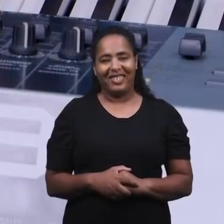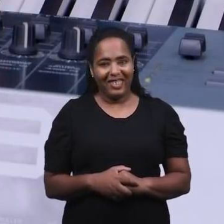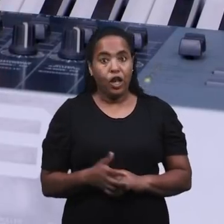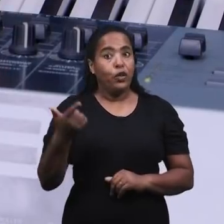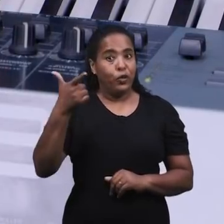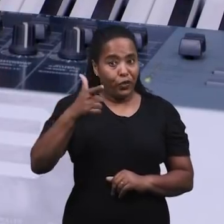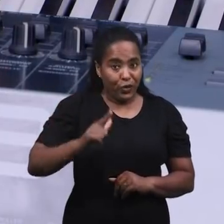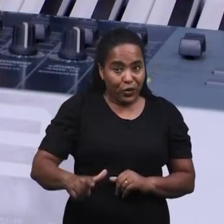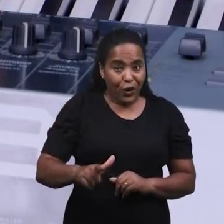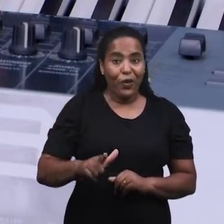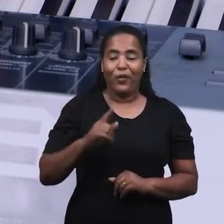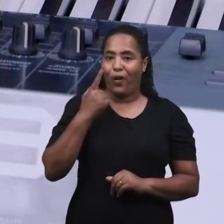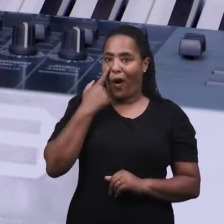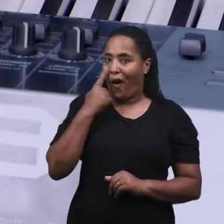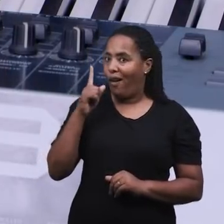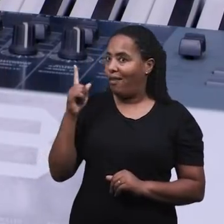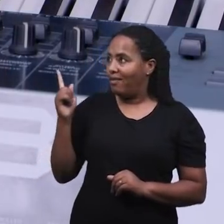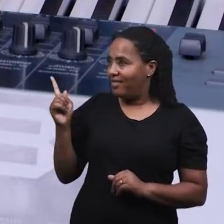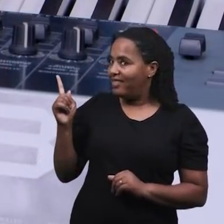Mais uma vez.